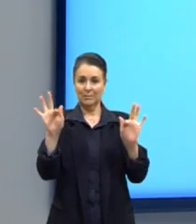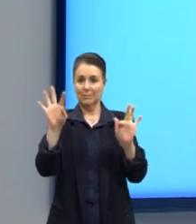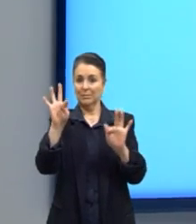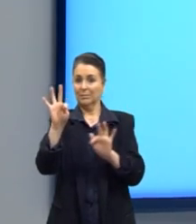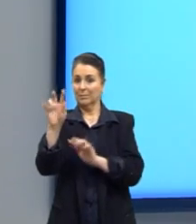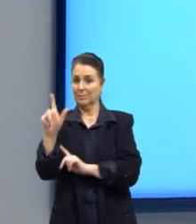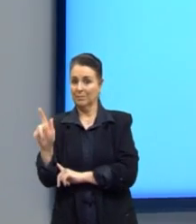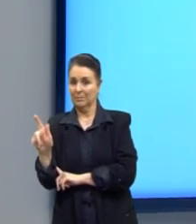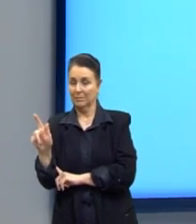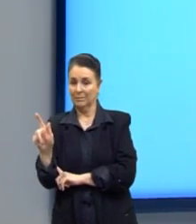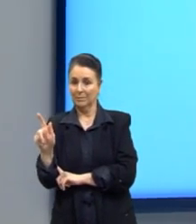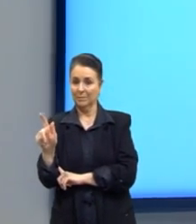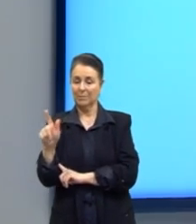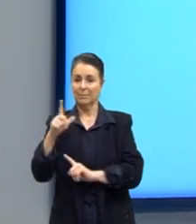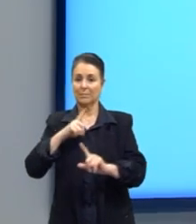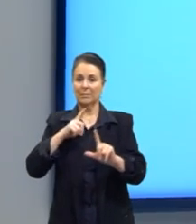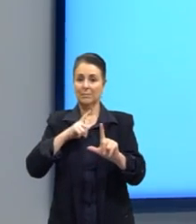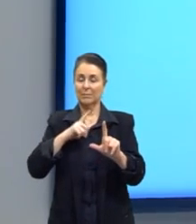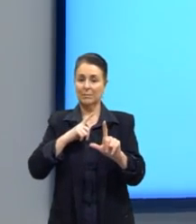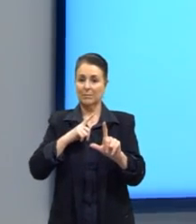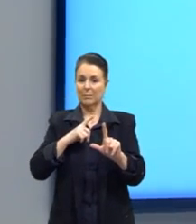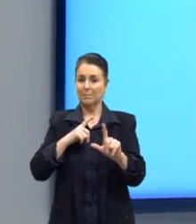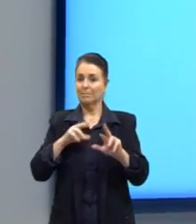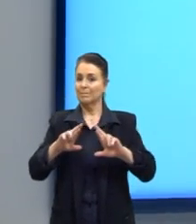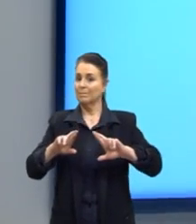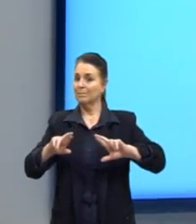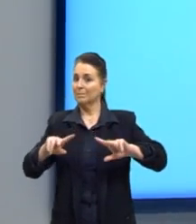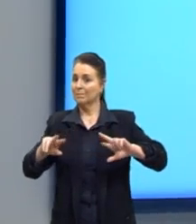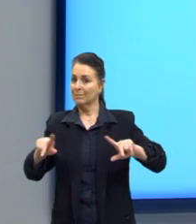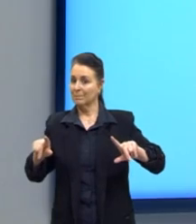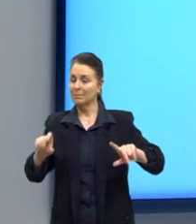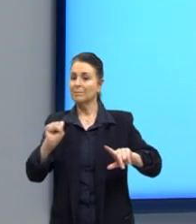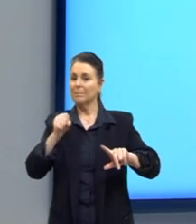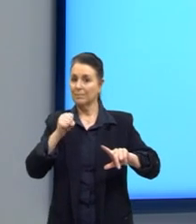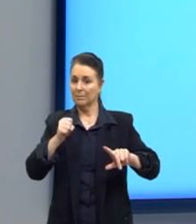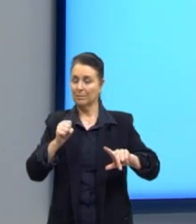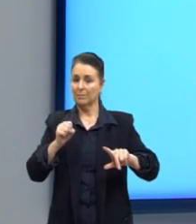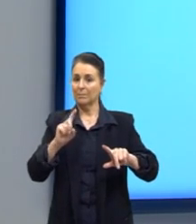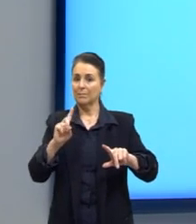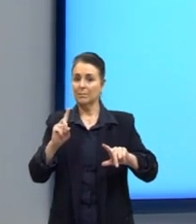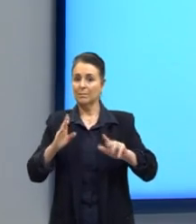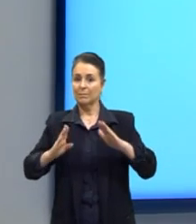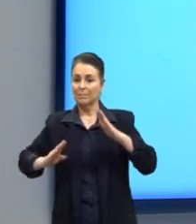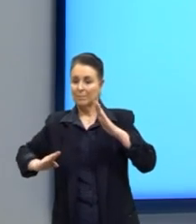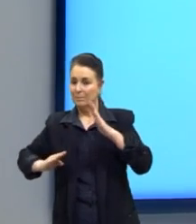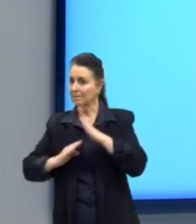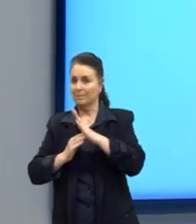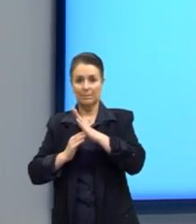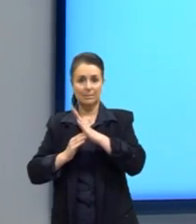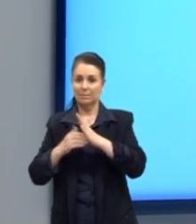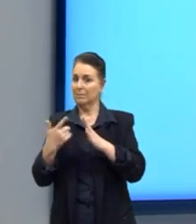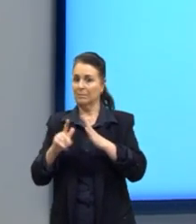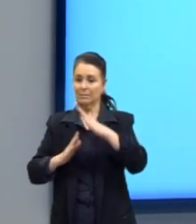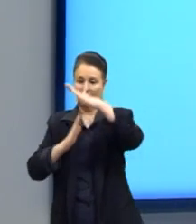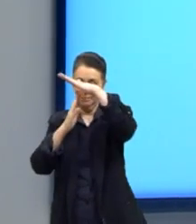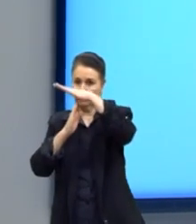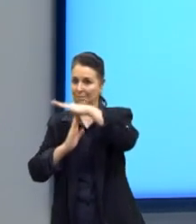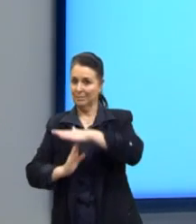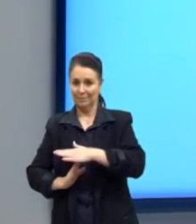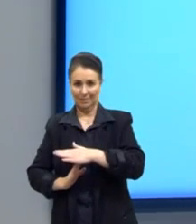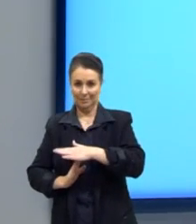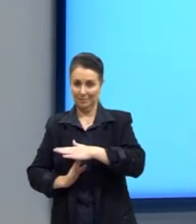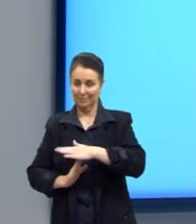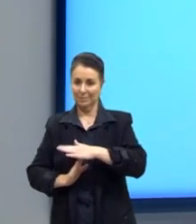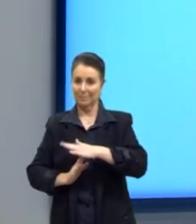ela possui Então esse comportamento diferente ela não é limitada como a função CN e cosseno e